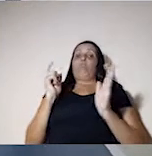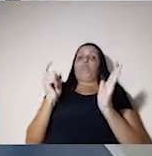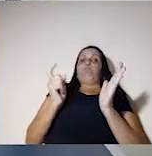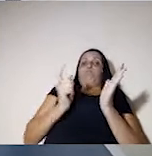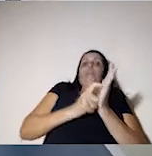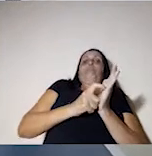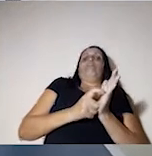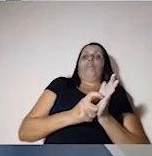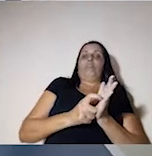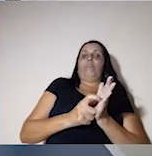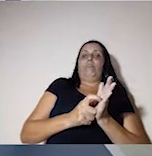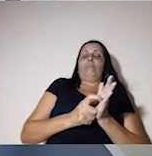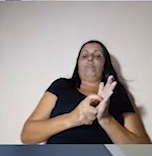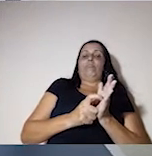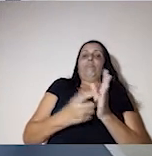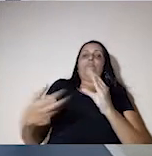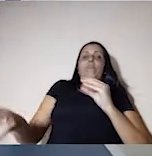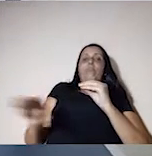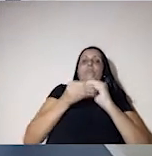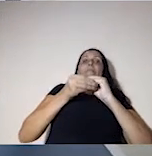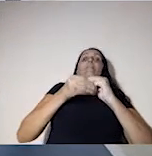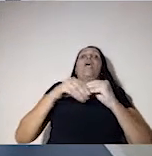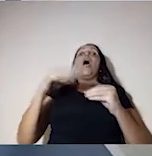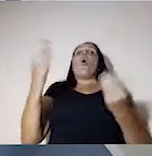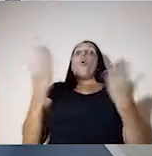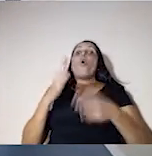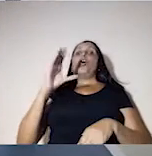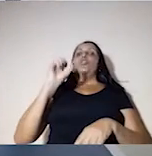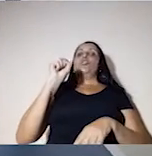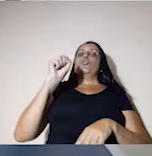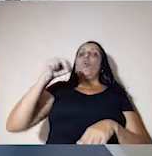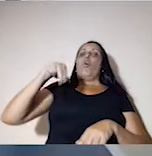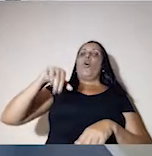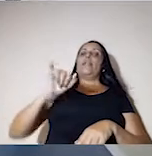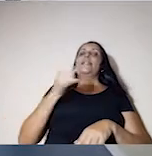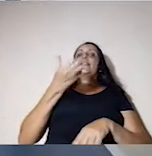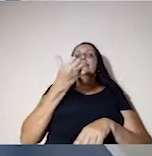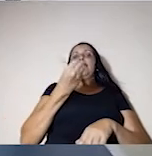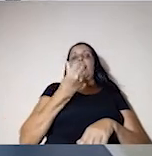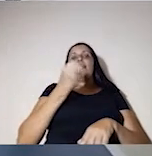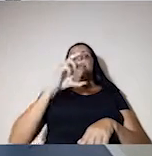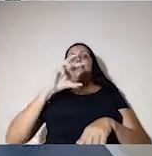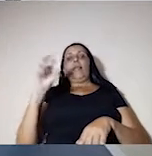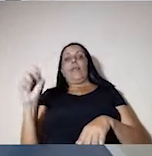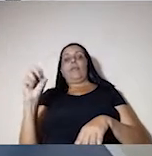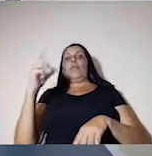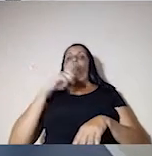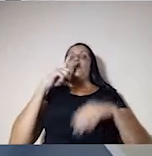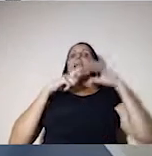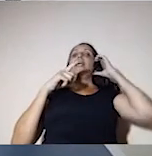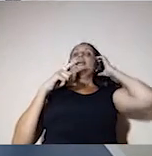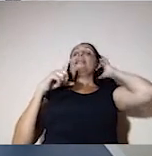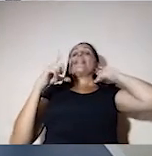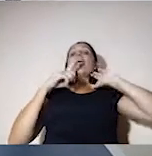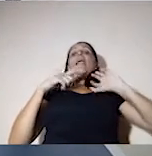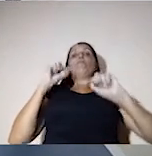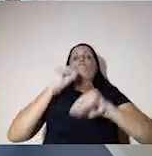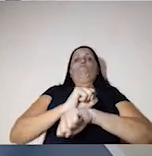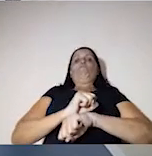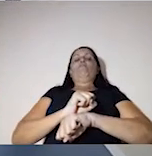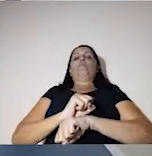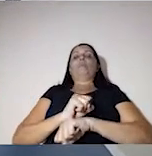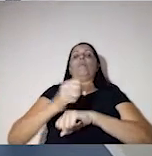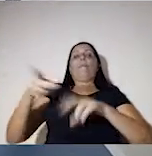tinha estabilizador de embutido, tem estabilizador. As Sonys hoje, principalmente a 6500, que é uma das que eu tenho,